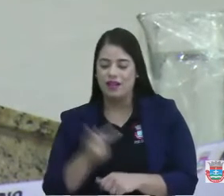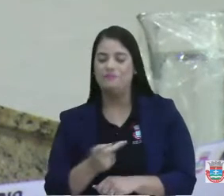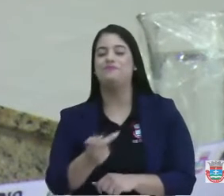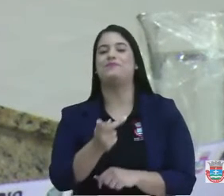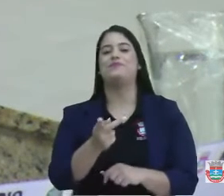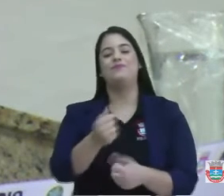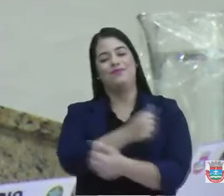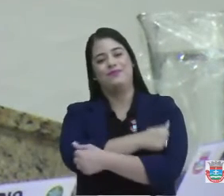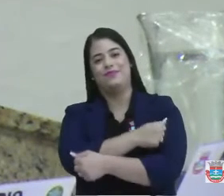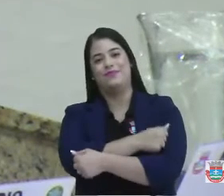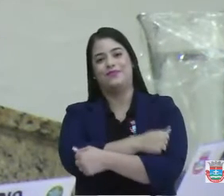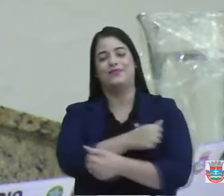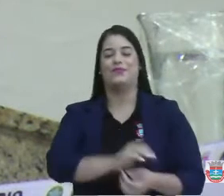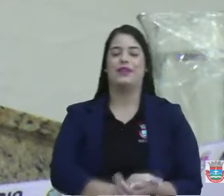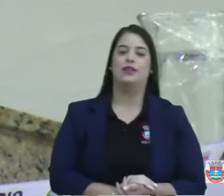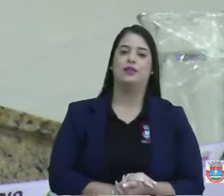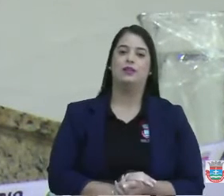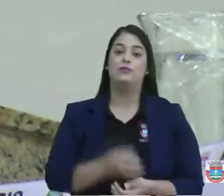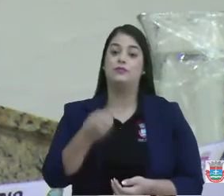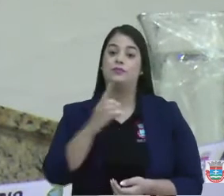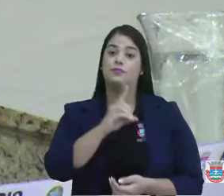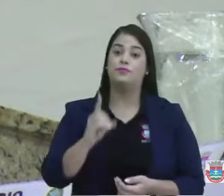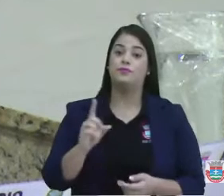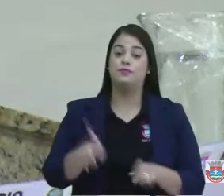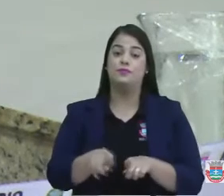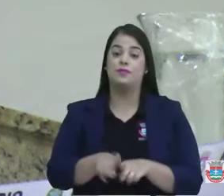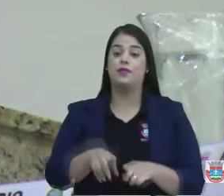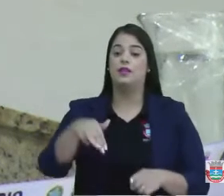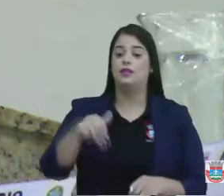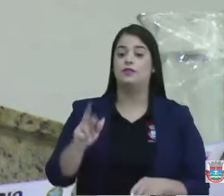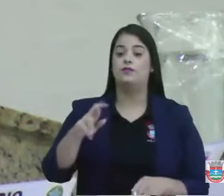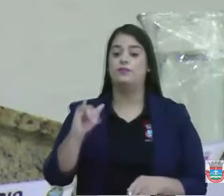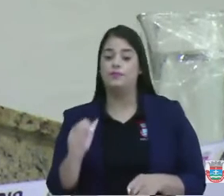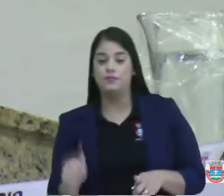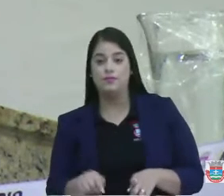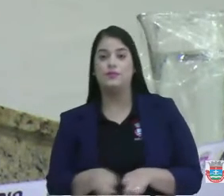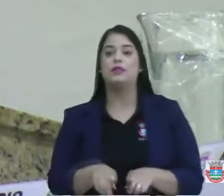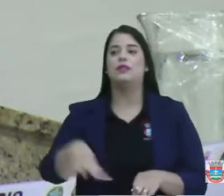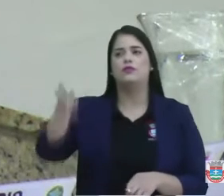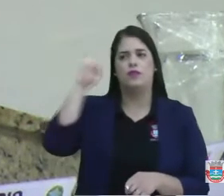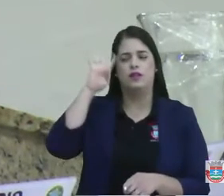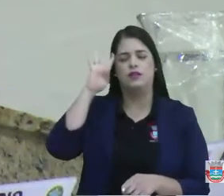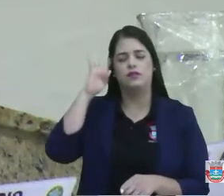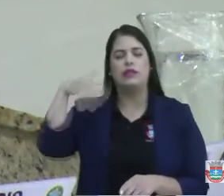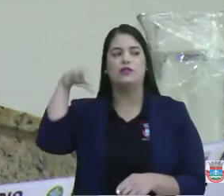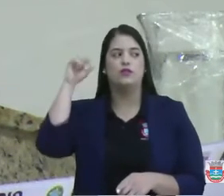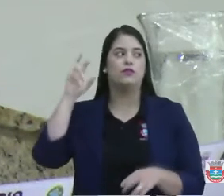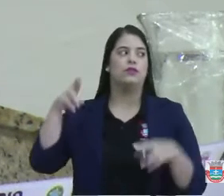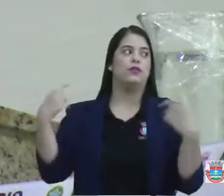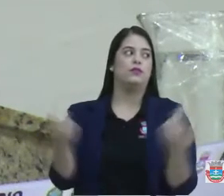então abraço e um bom dia também a Maria costureira que toda quarta-feira está ouvindo a nossa reunião